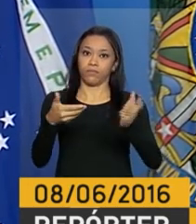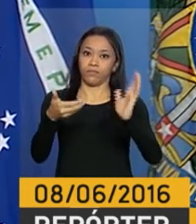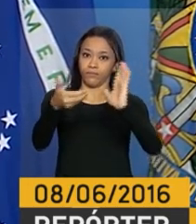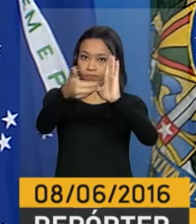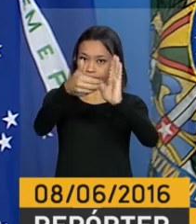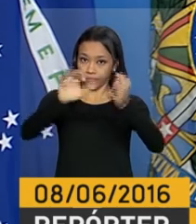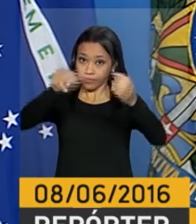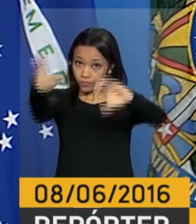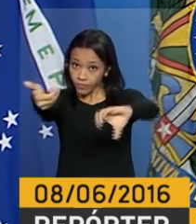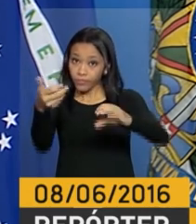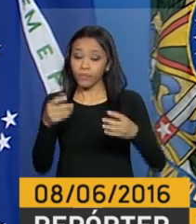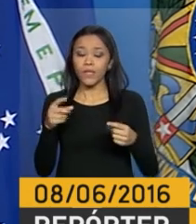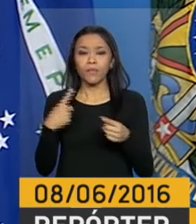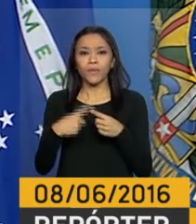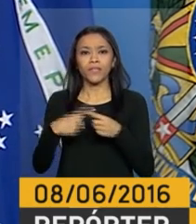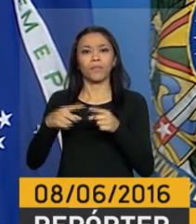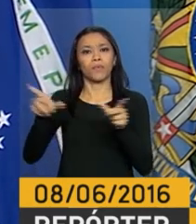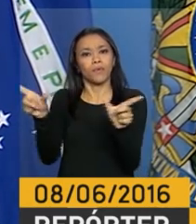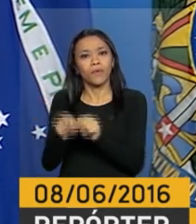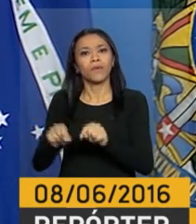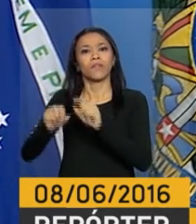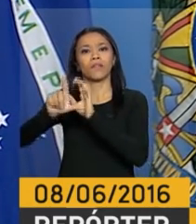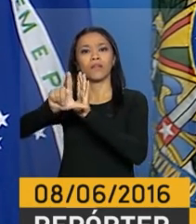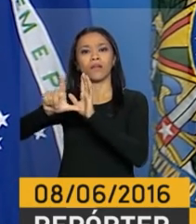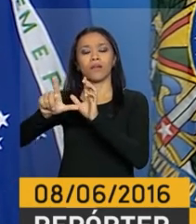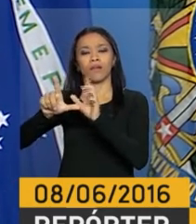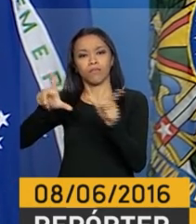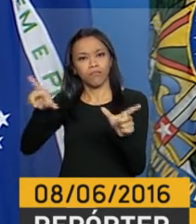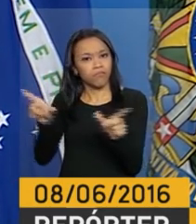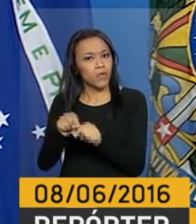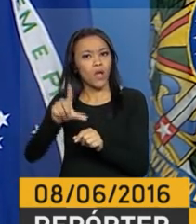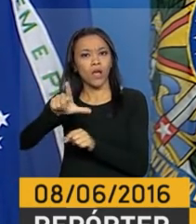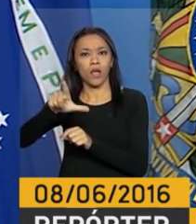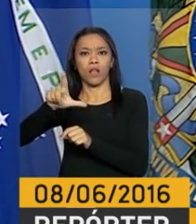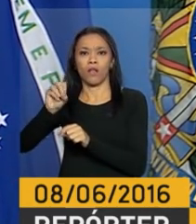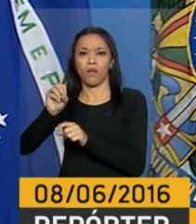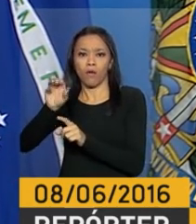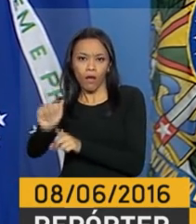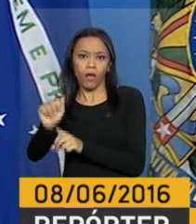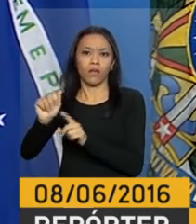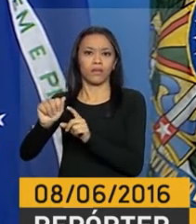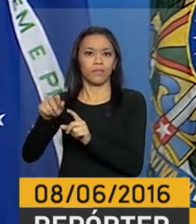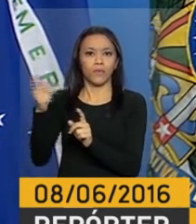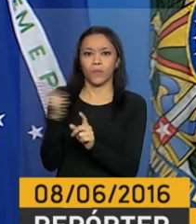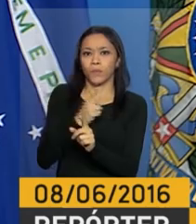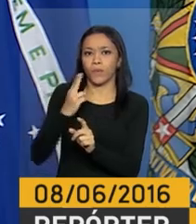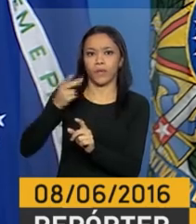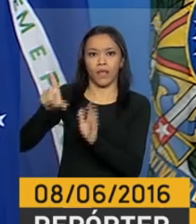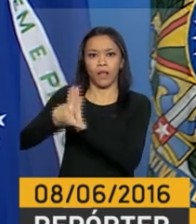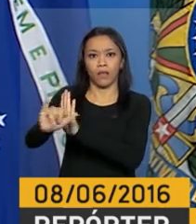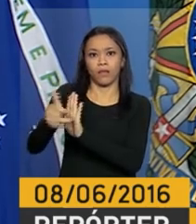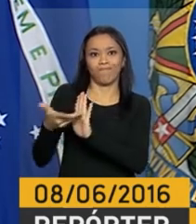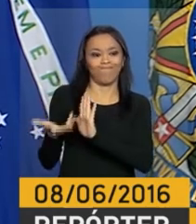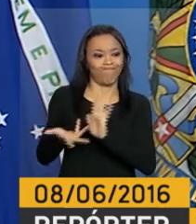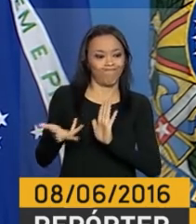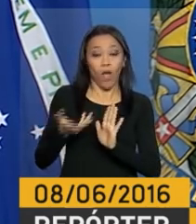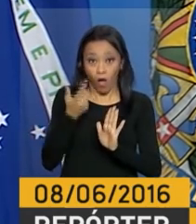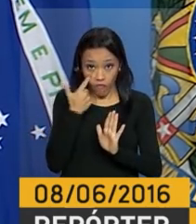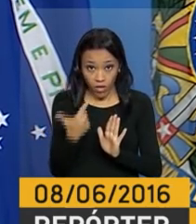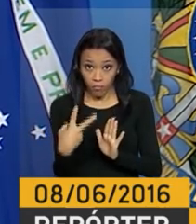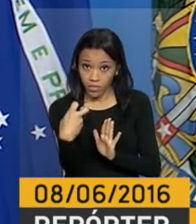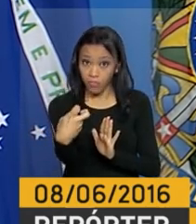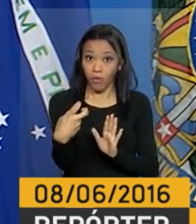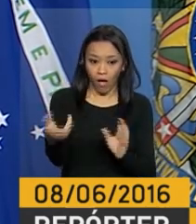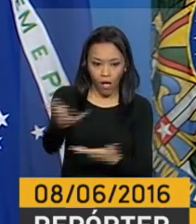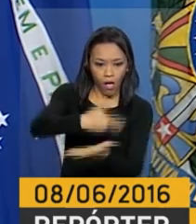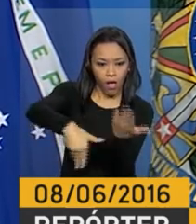modificação portanto da lei orçamentária nesse particular e vej o senhores eh Vejam a interação a integração